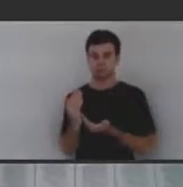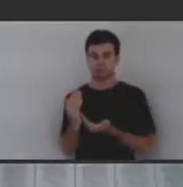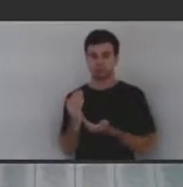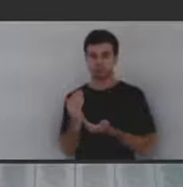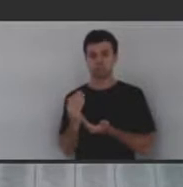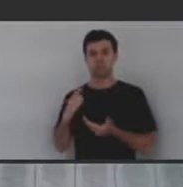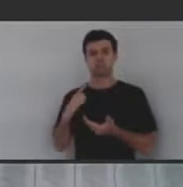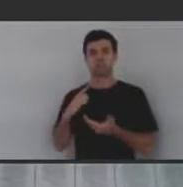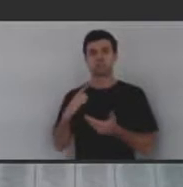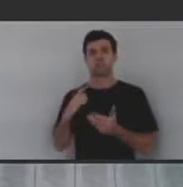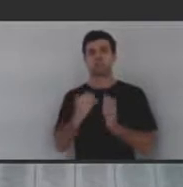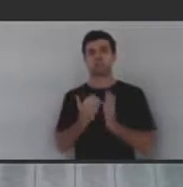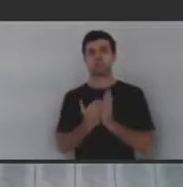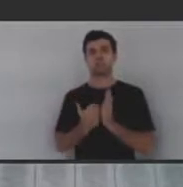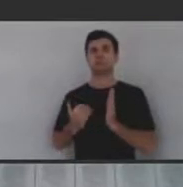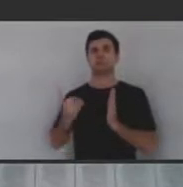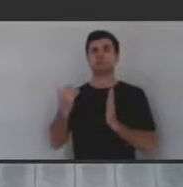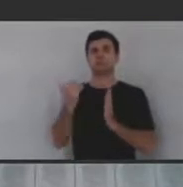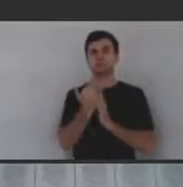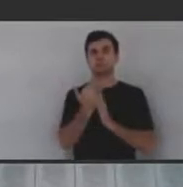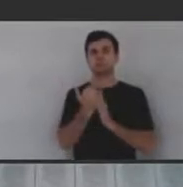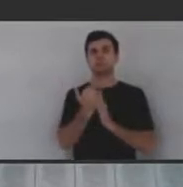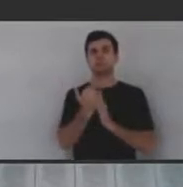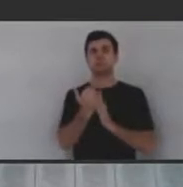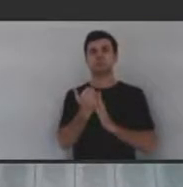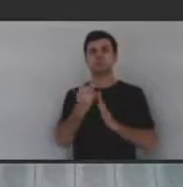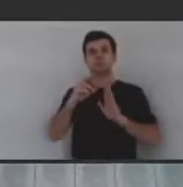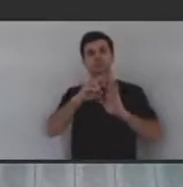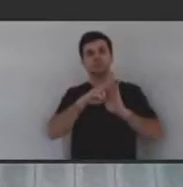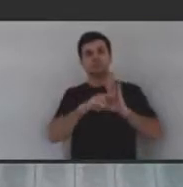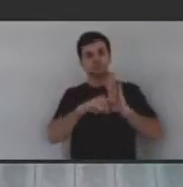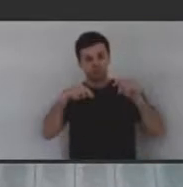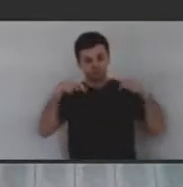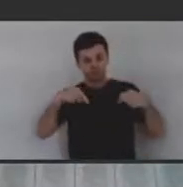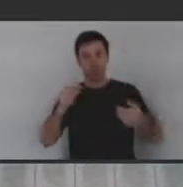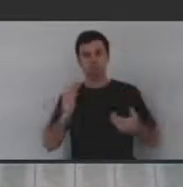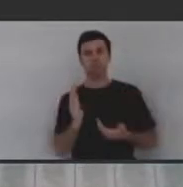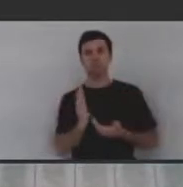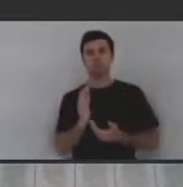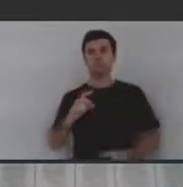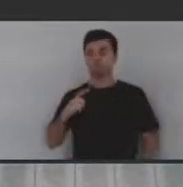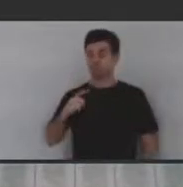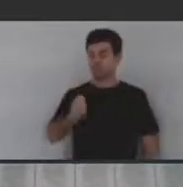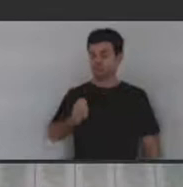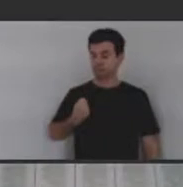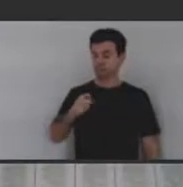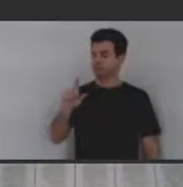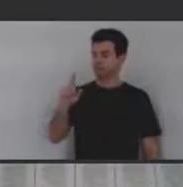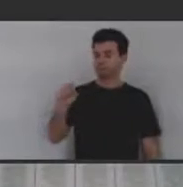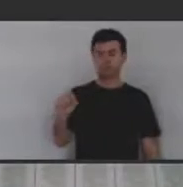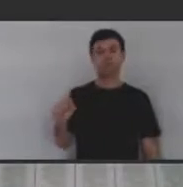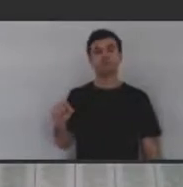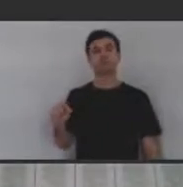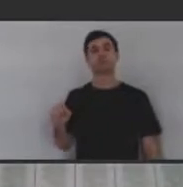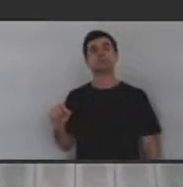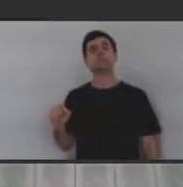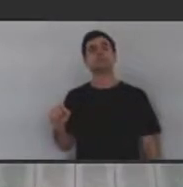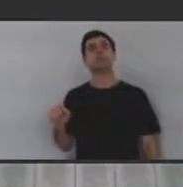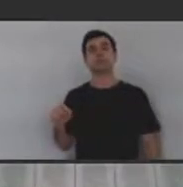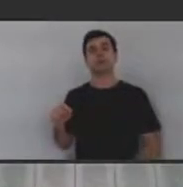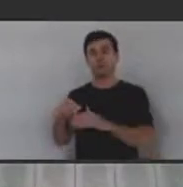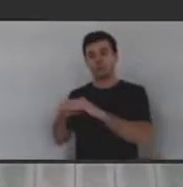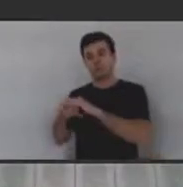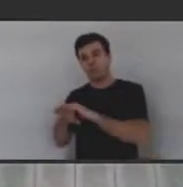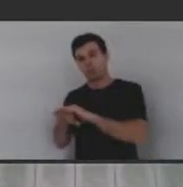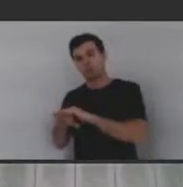a prerrogativas consideradas no regimento interno. 10. Guardar, estocar ou acumular